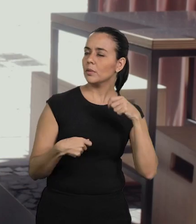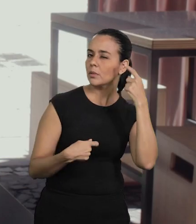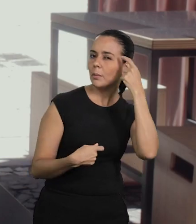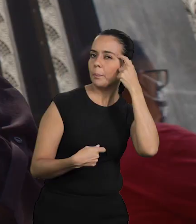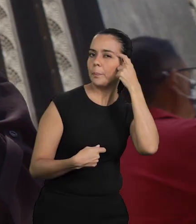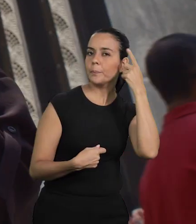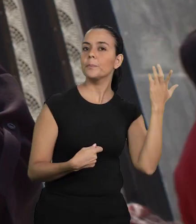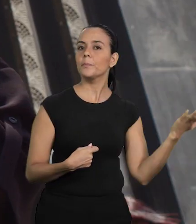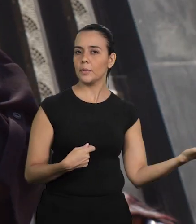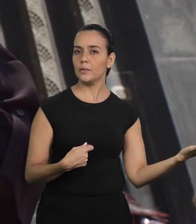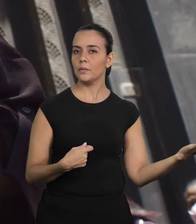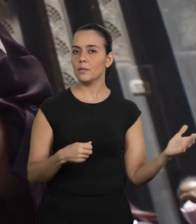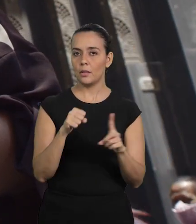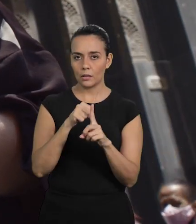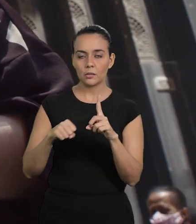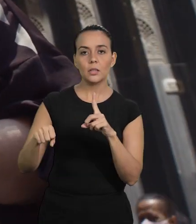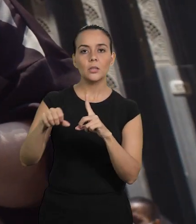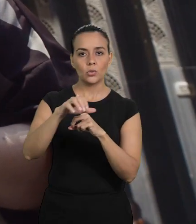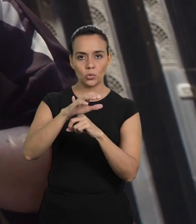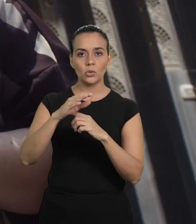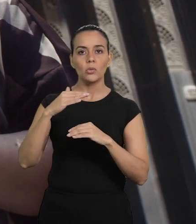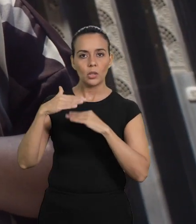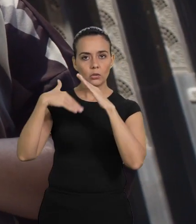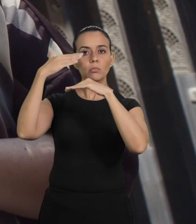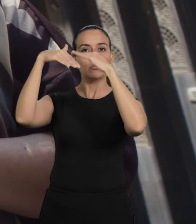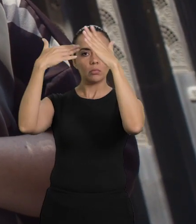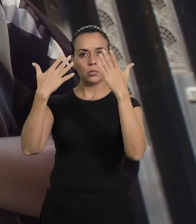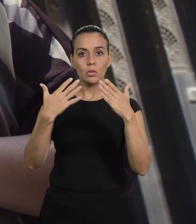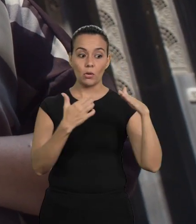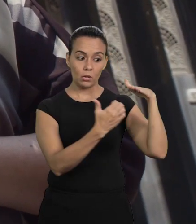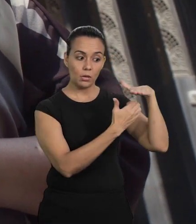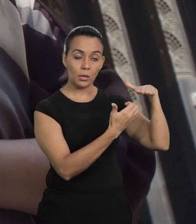da sociedade falar para essas empresas: olha, vocês têm que pagar.